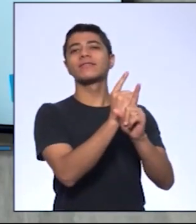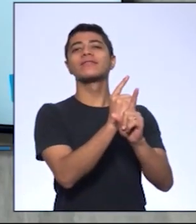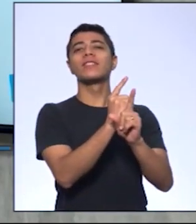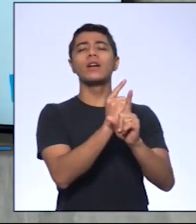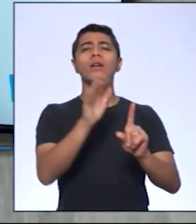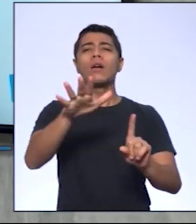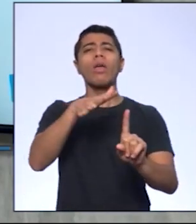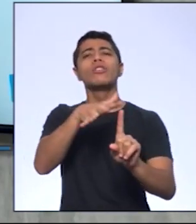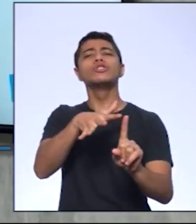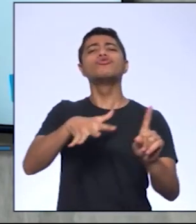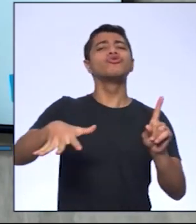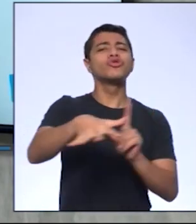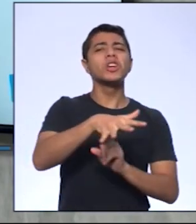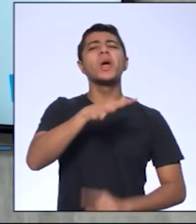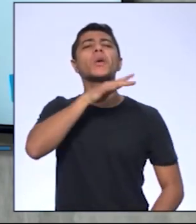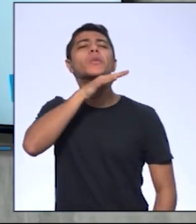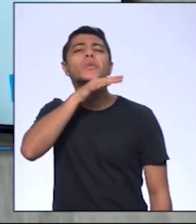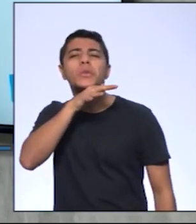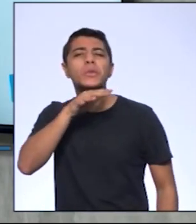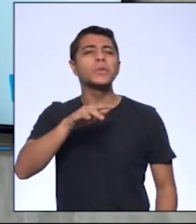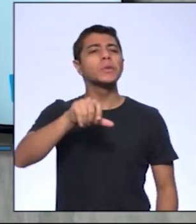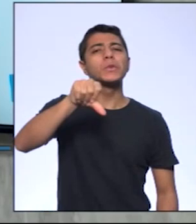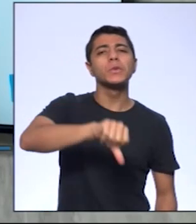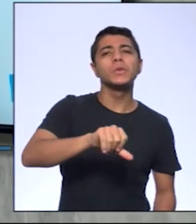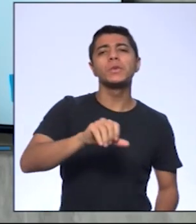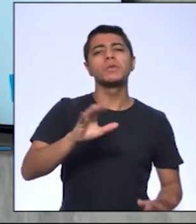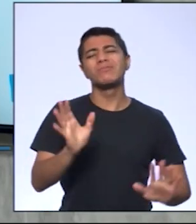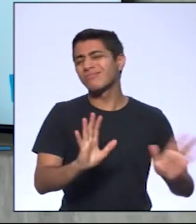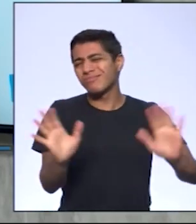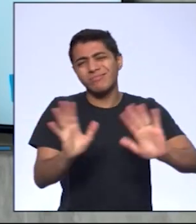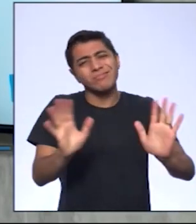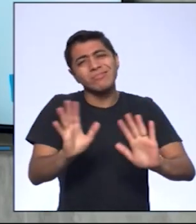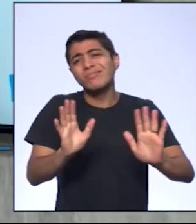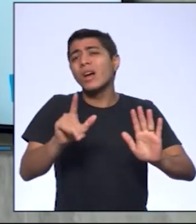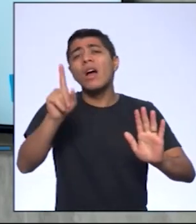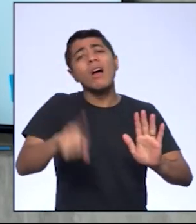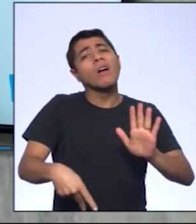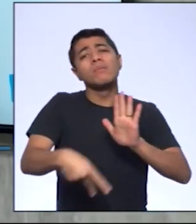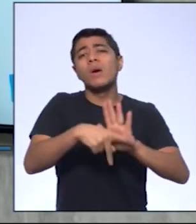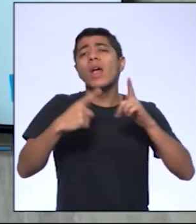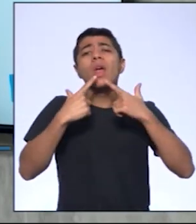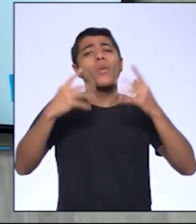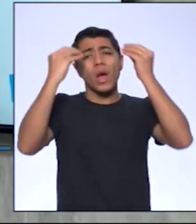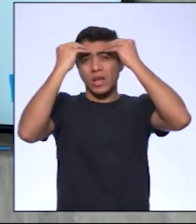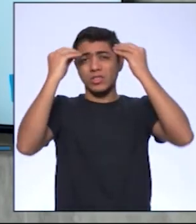relação à gíria. Ela é um fato de linguagem. A gente usa por uma fase, às vezes